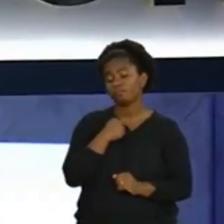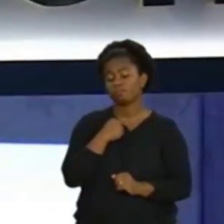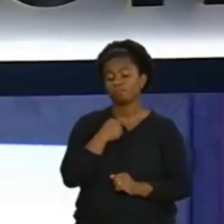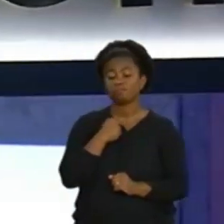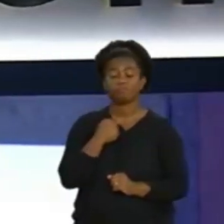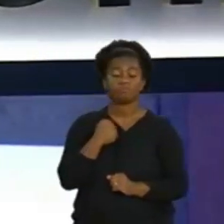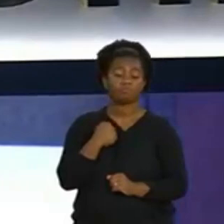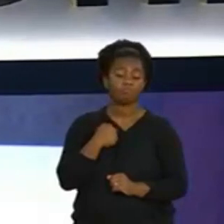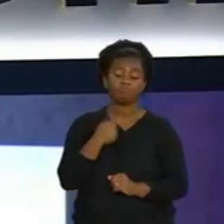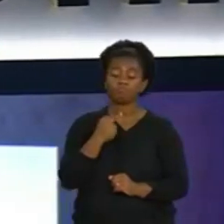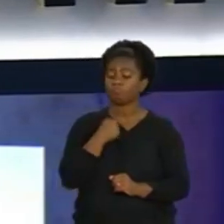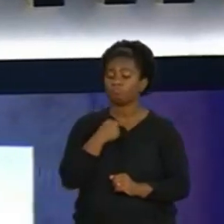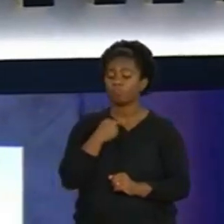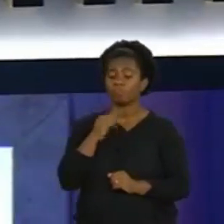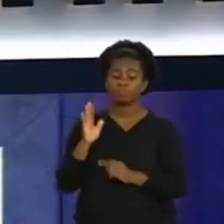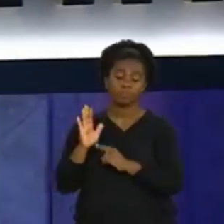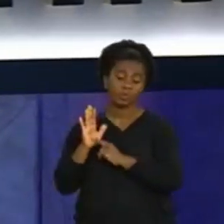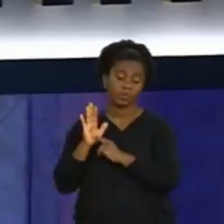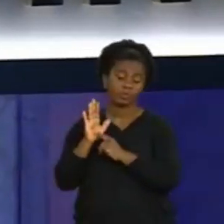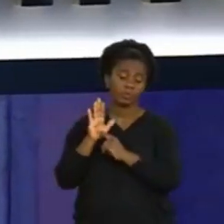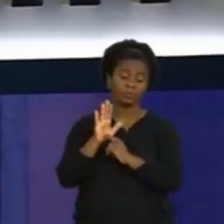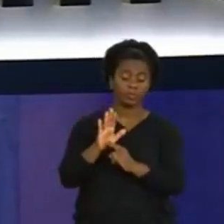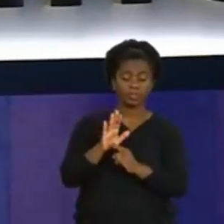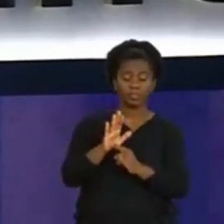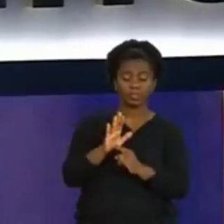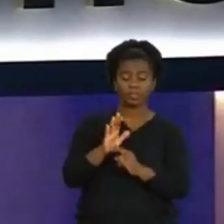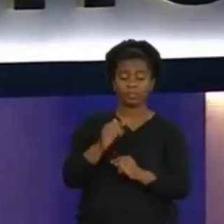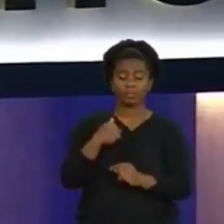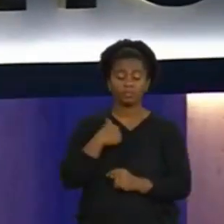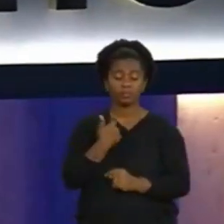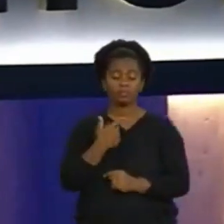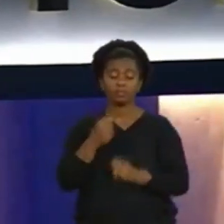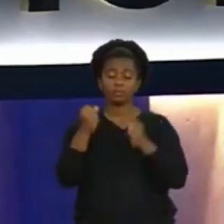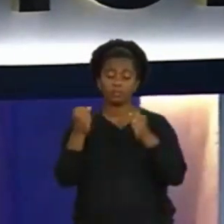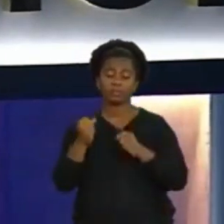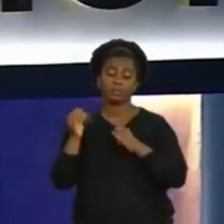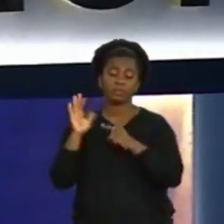eu não tenho esse poder para revelar,